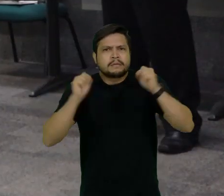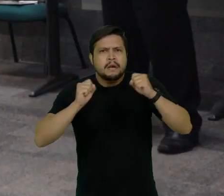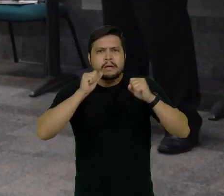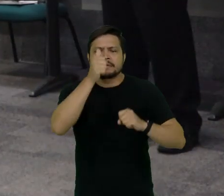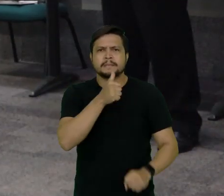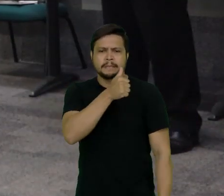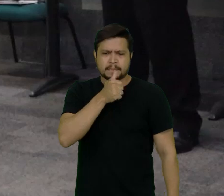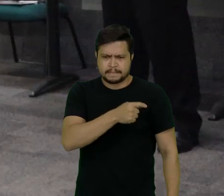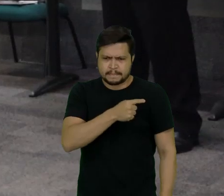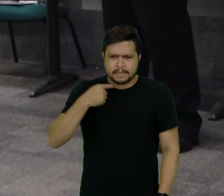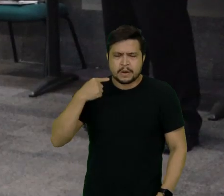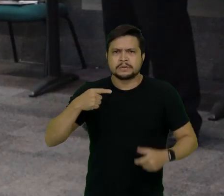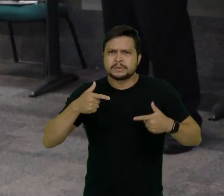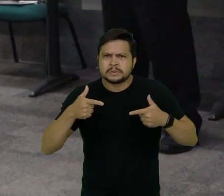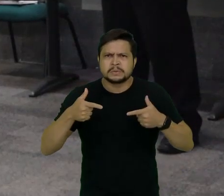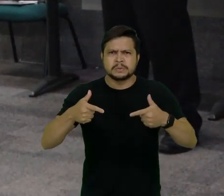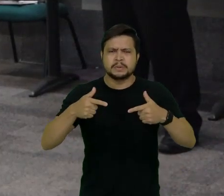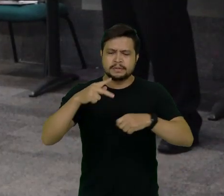agora a própria morte,